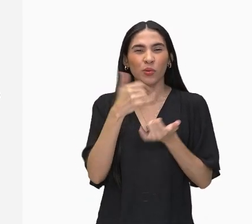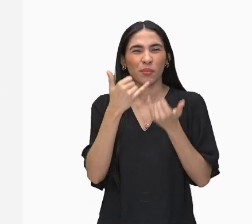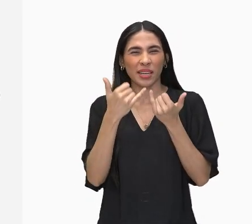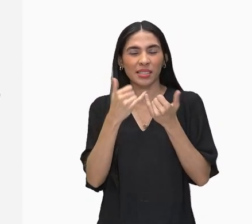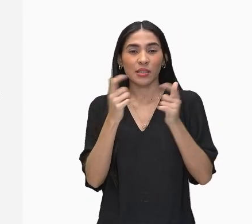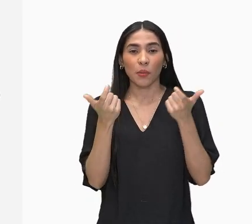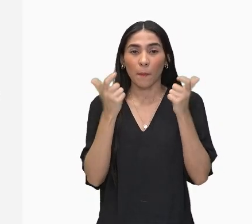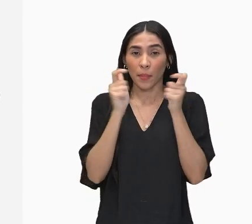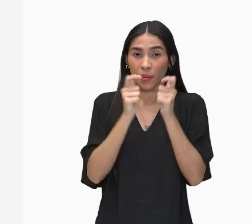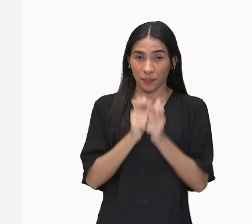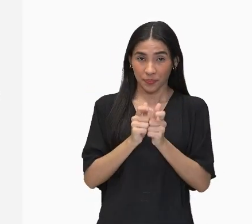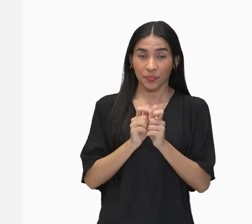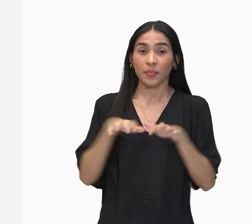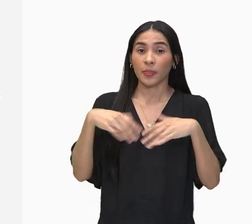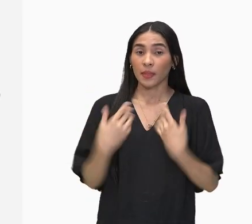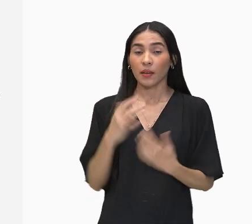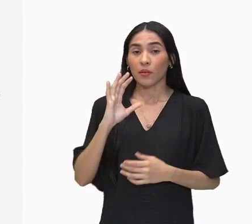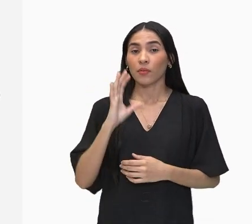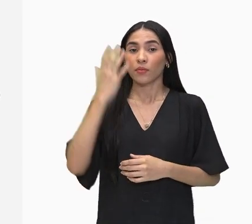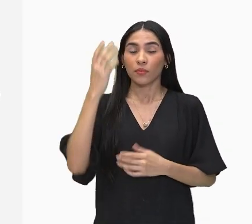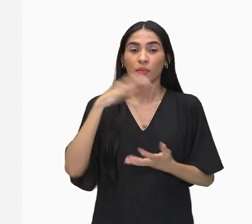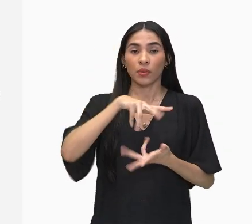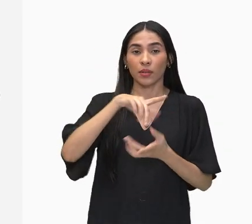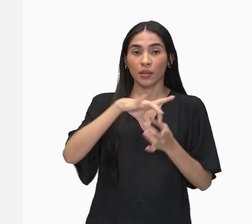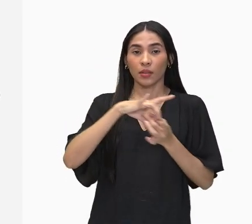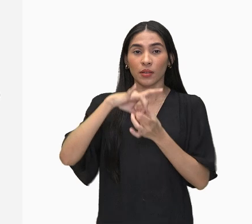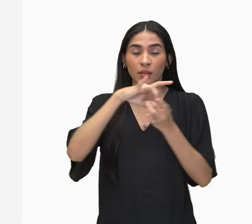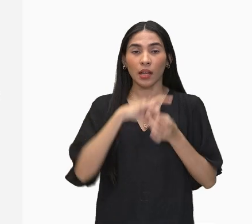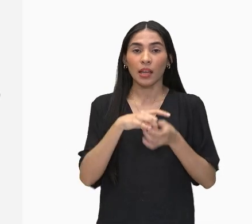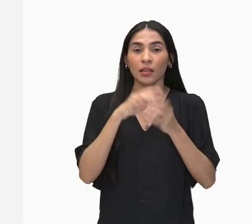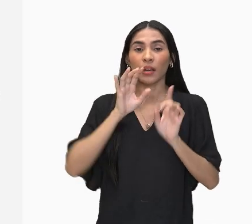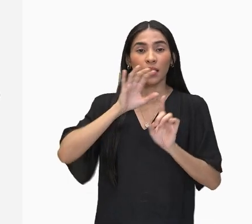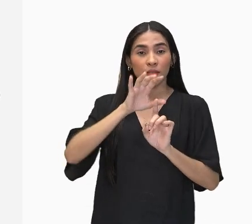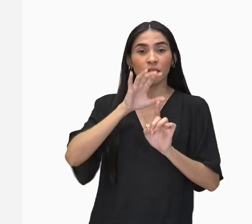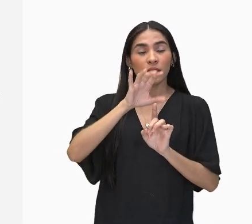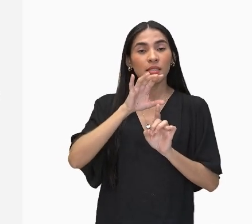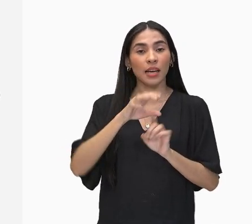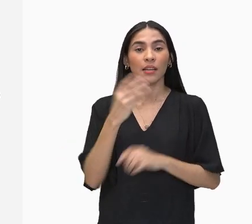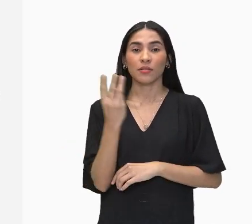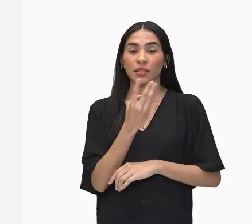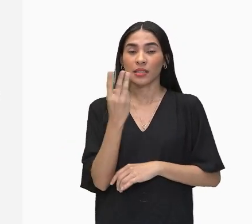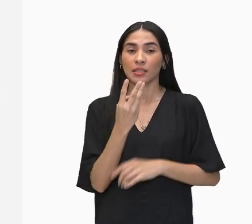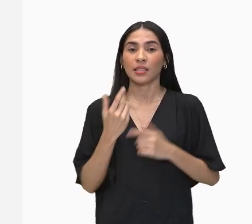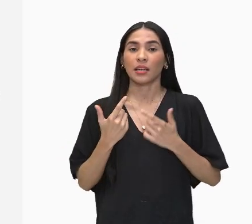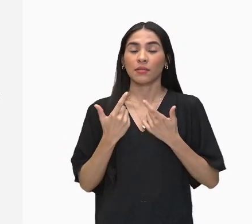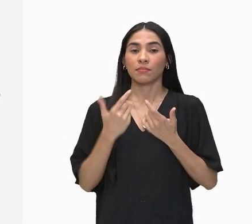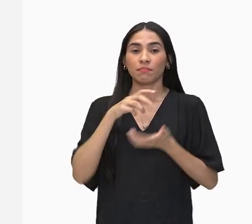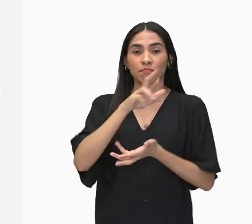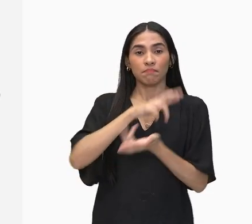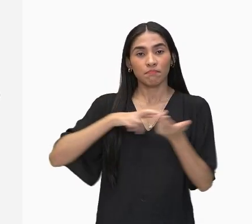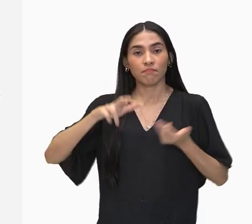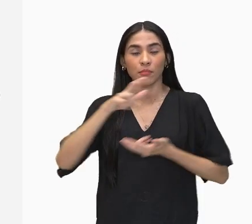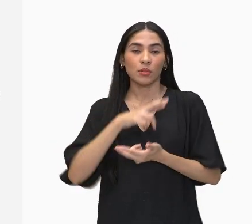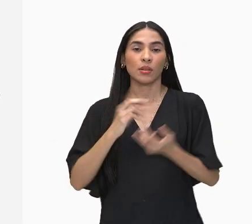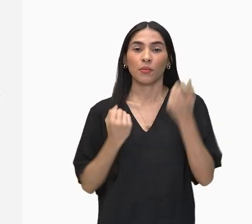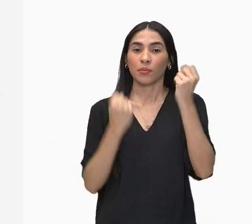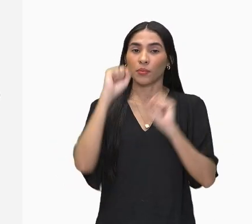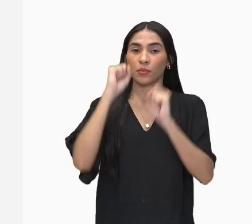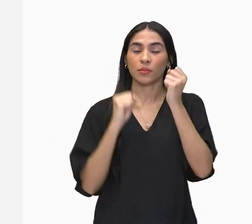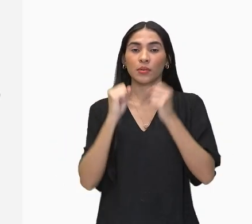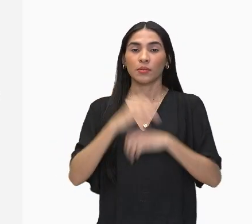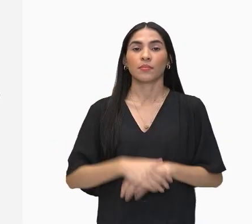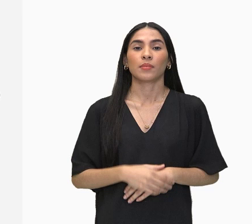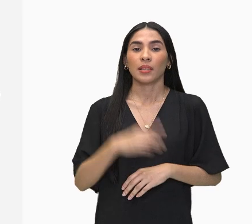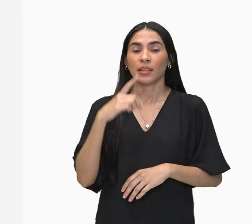menor. Então, esse fenômeno da globalização ele foi impulsionado pela terceira revolução industrial a partir dos meios